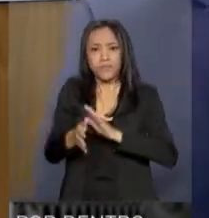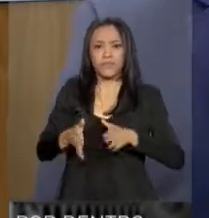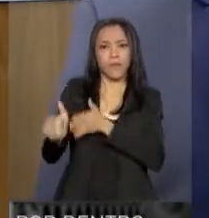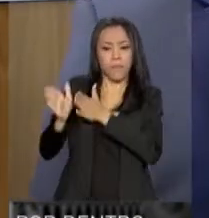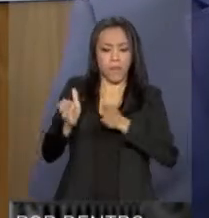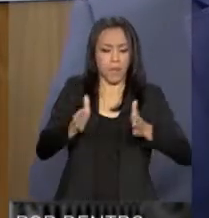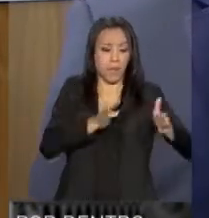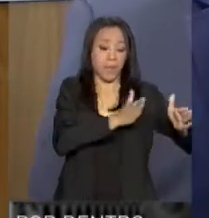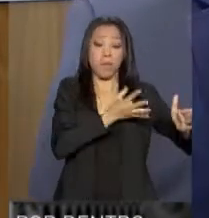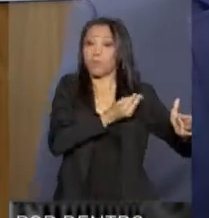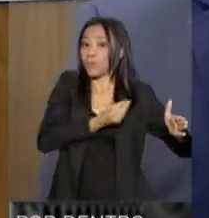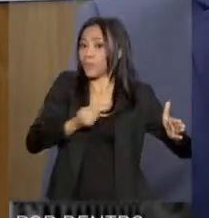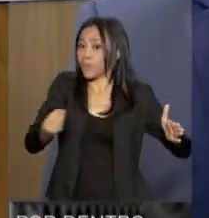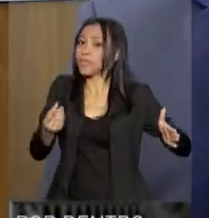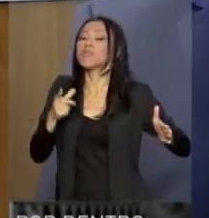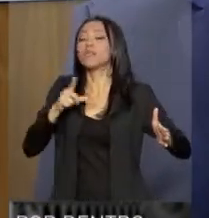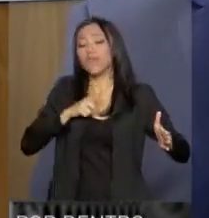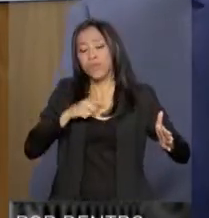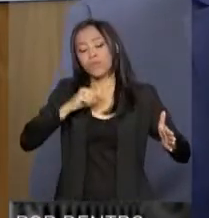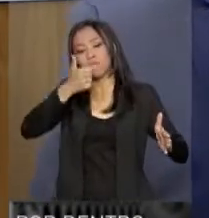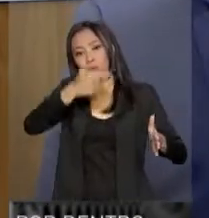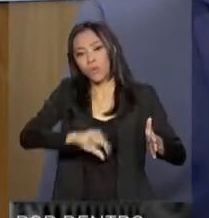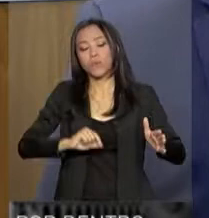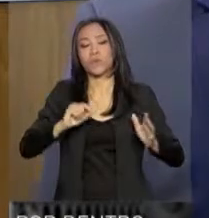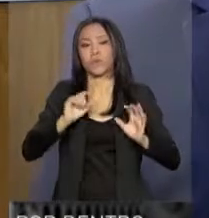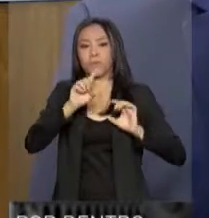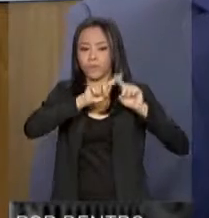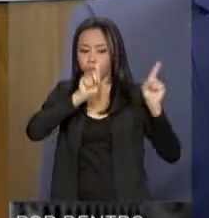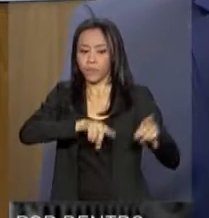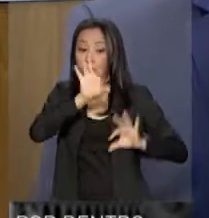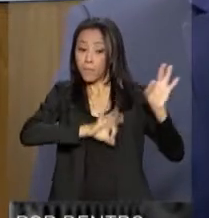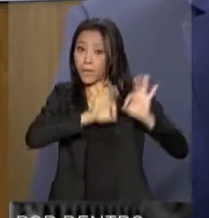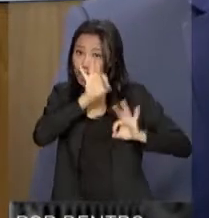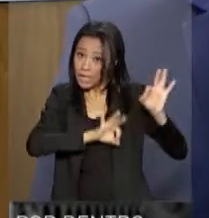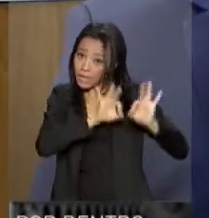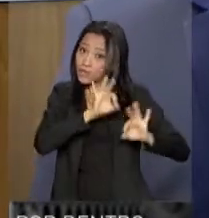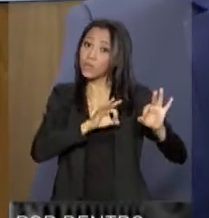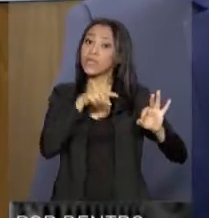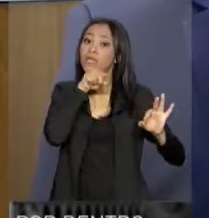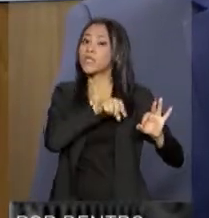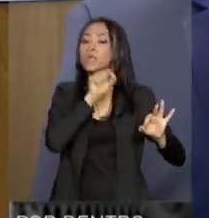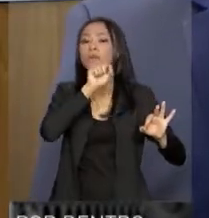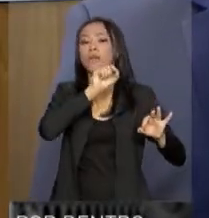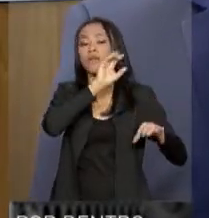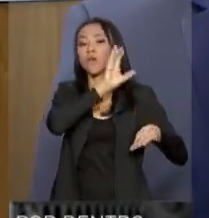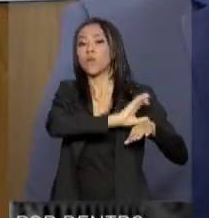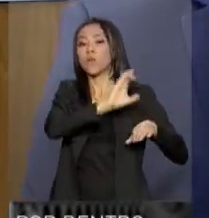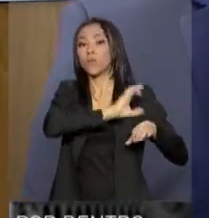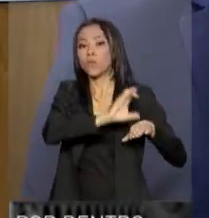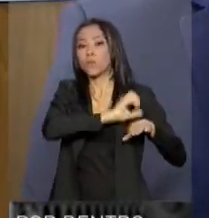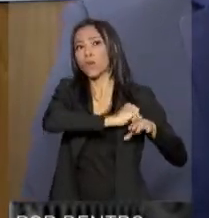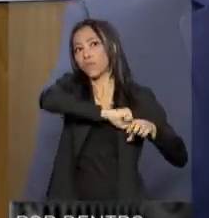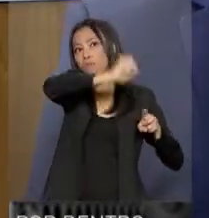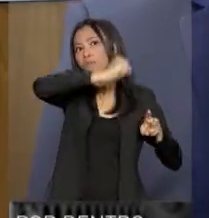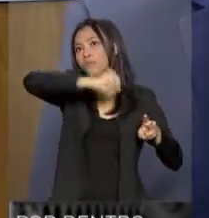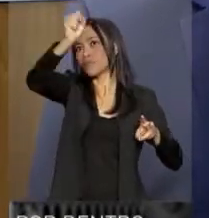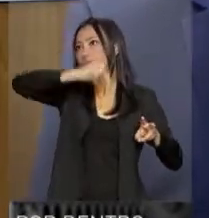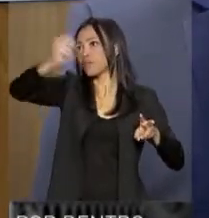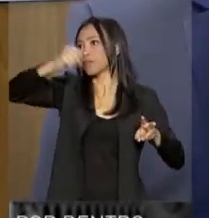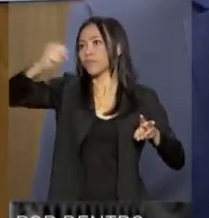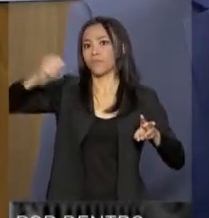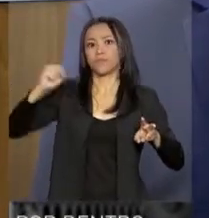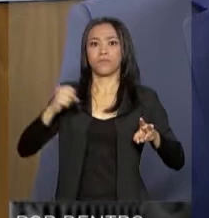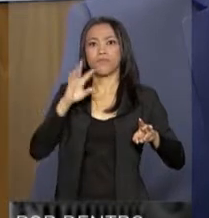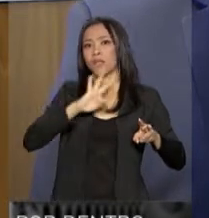grupo de pessoas com o plano montado em ministramos aulas é para cidadãos e também para